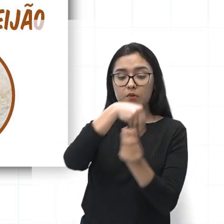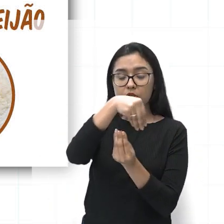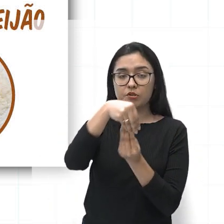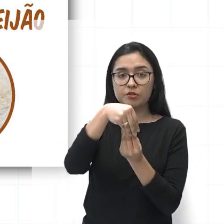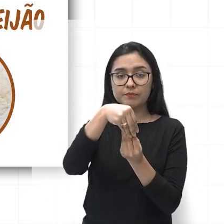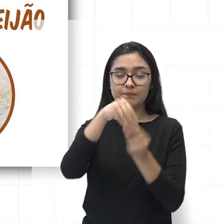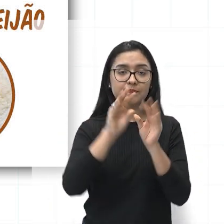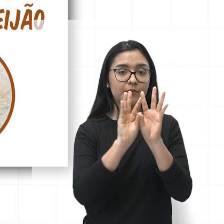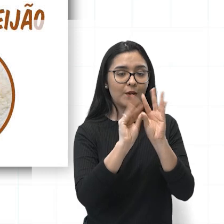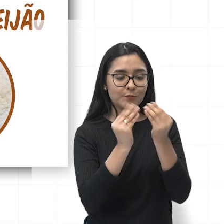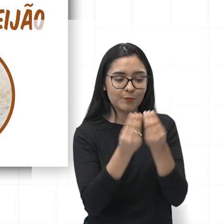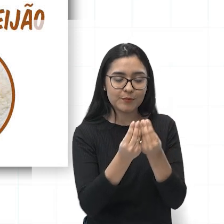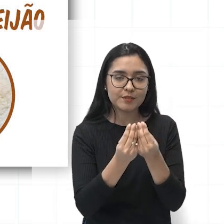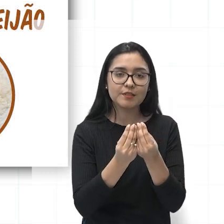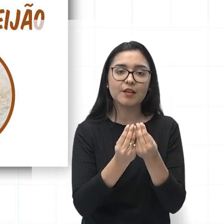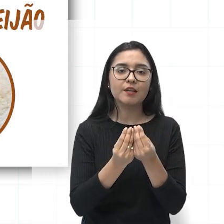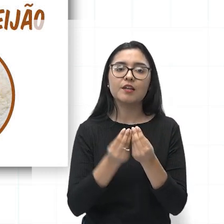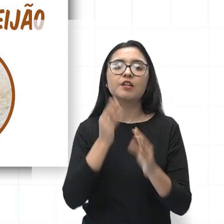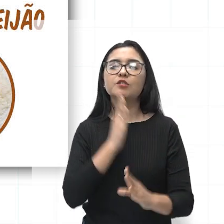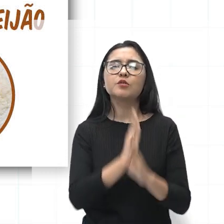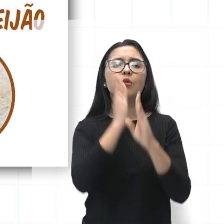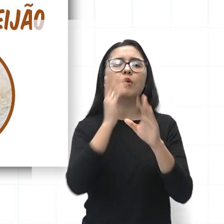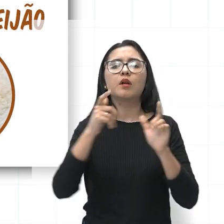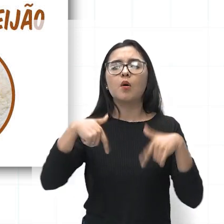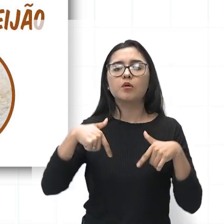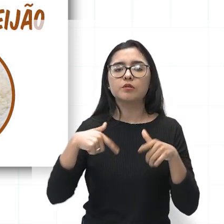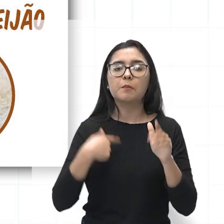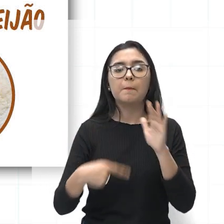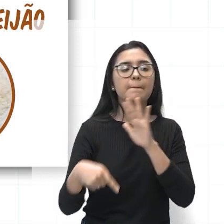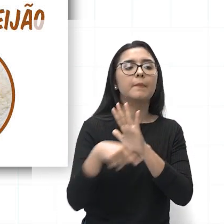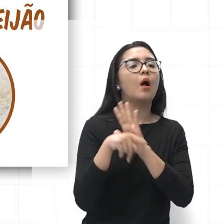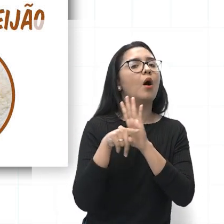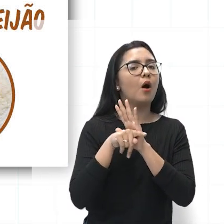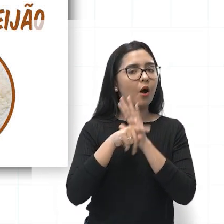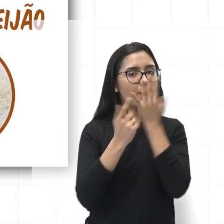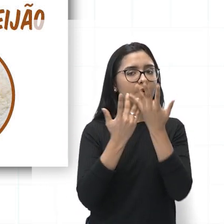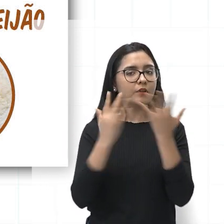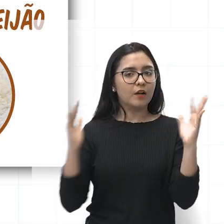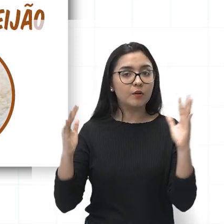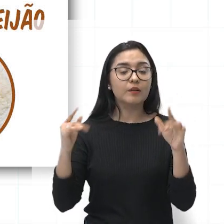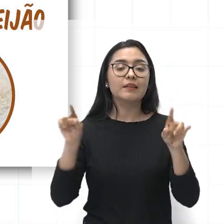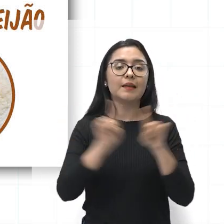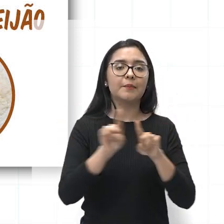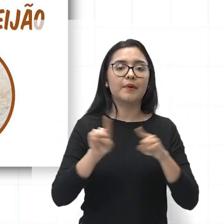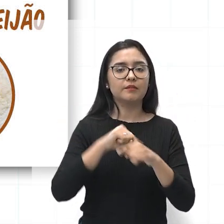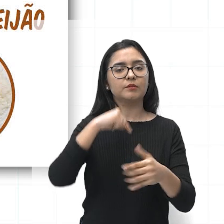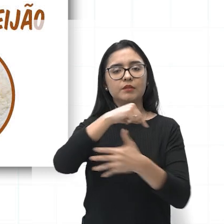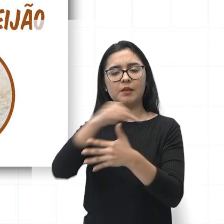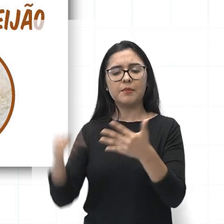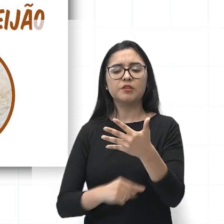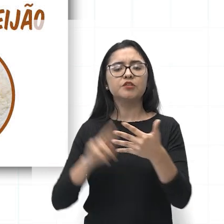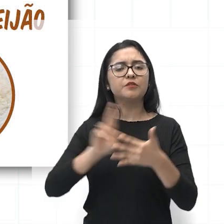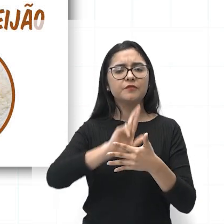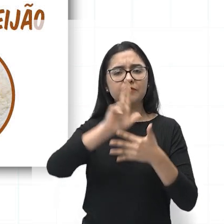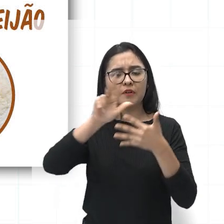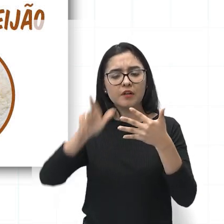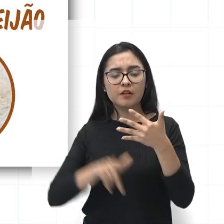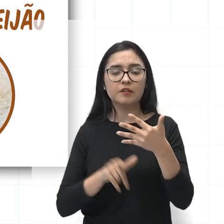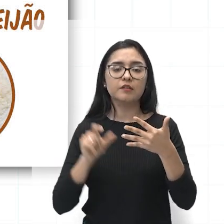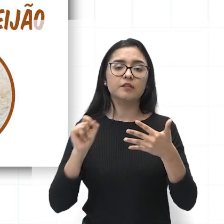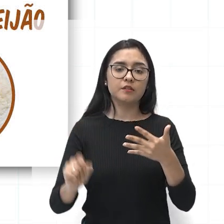substâncias são aqueles que a gente encontra na natureza. E os elementos diferentes é o quê?